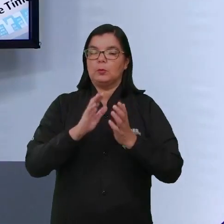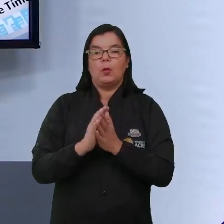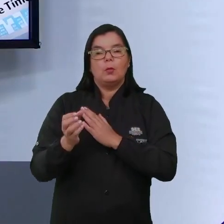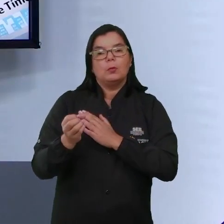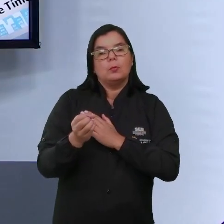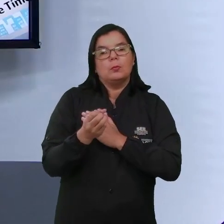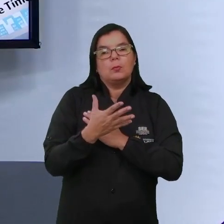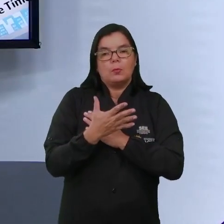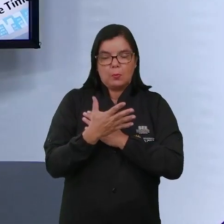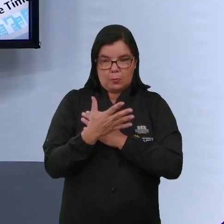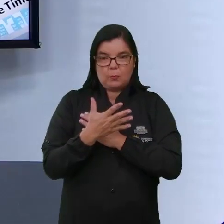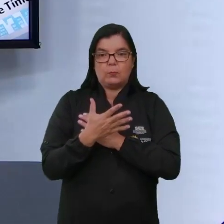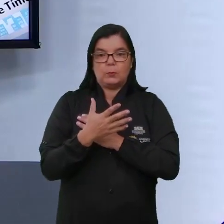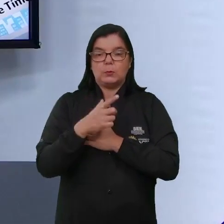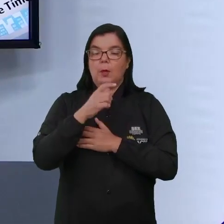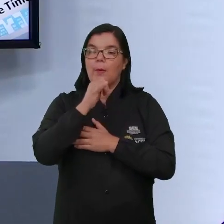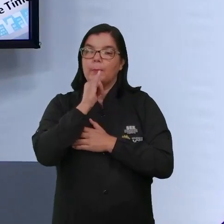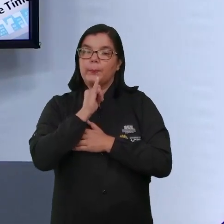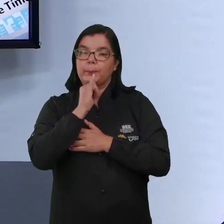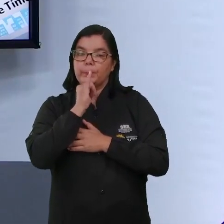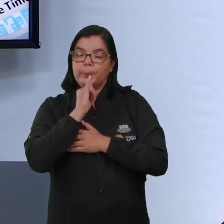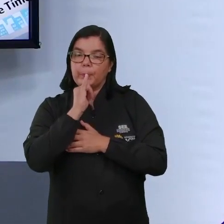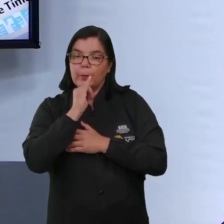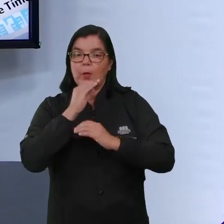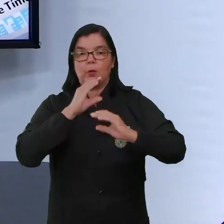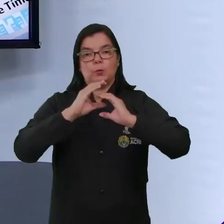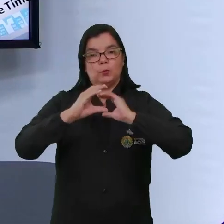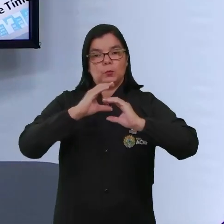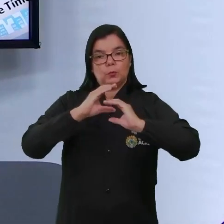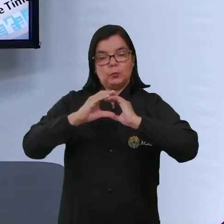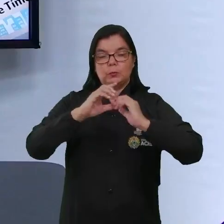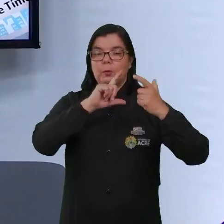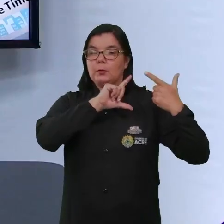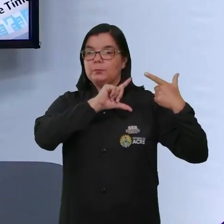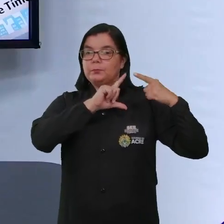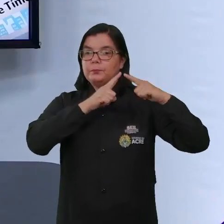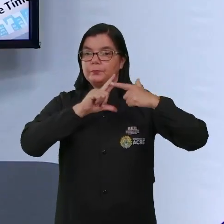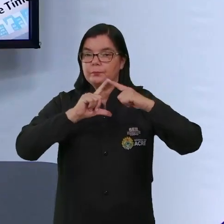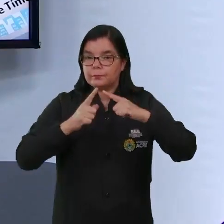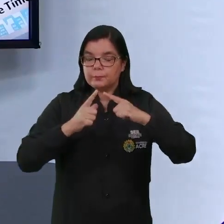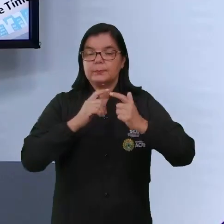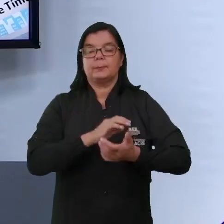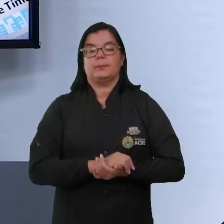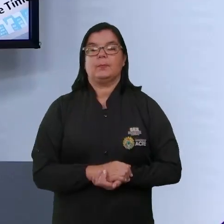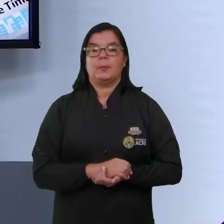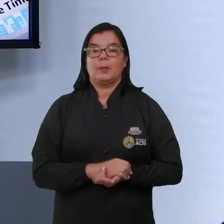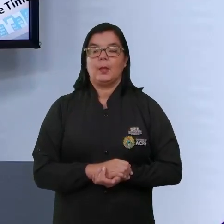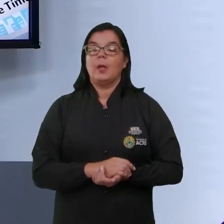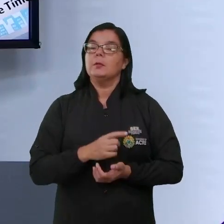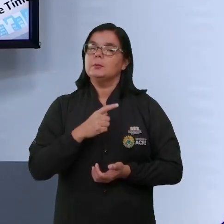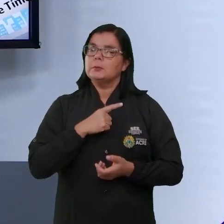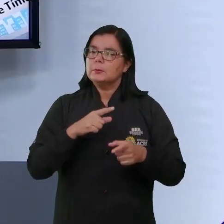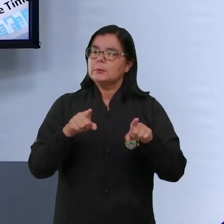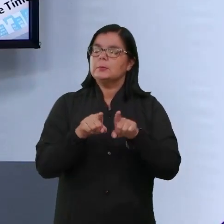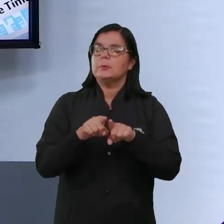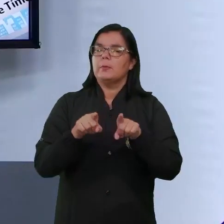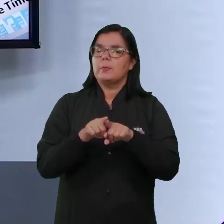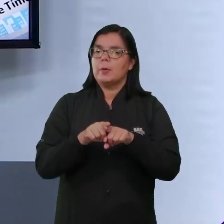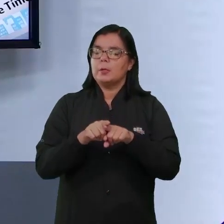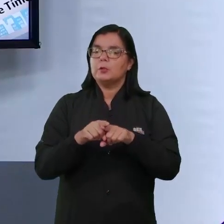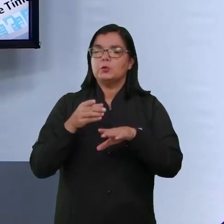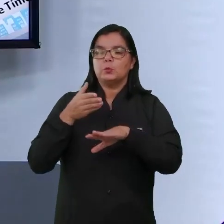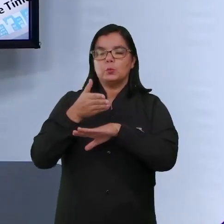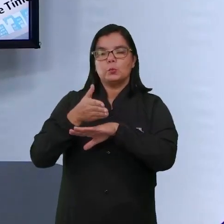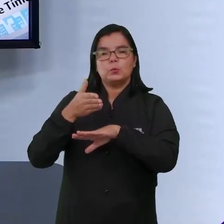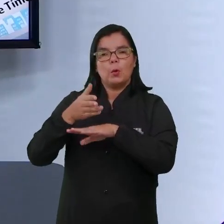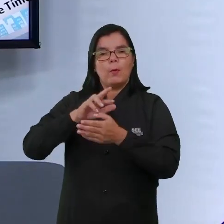novos meios, a exemplo dos meios de comunicação tradicionais, eles acabam